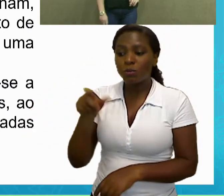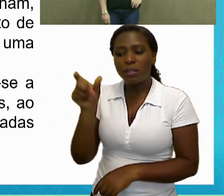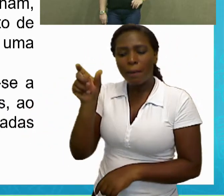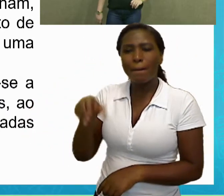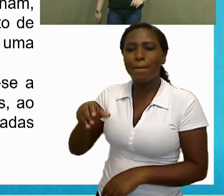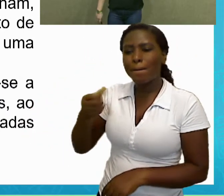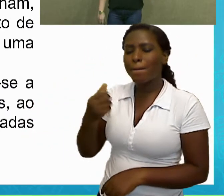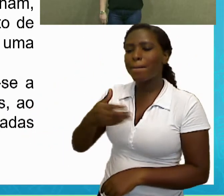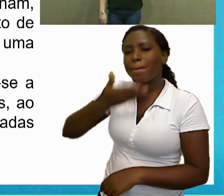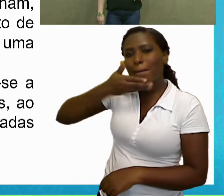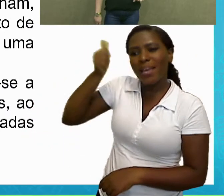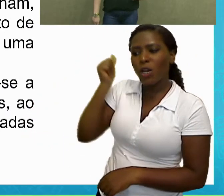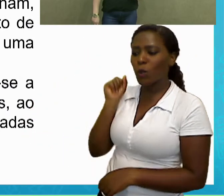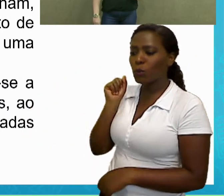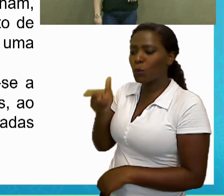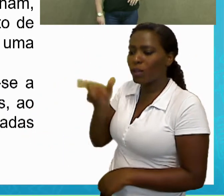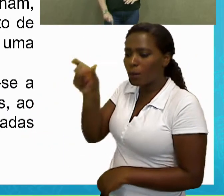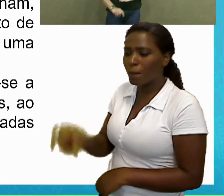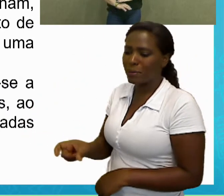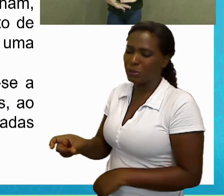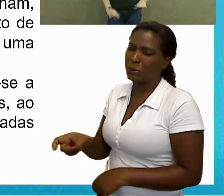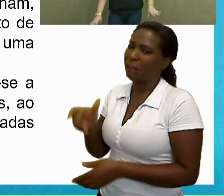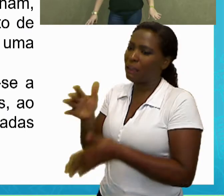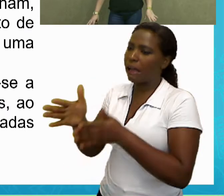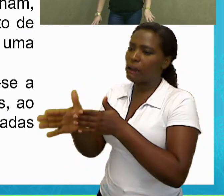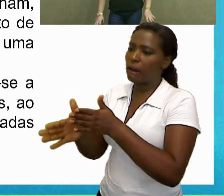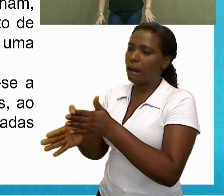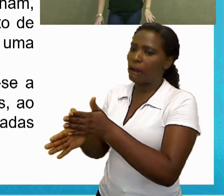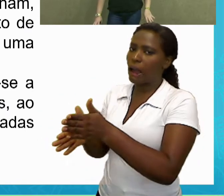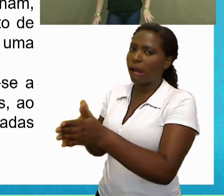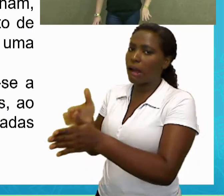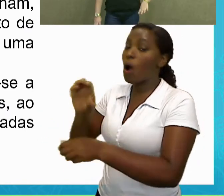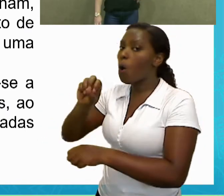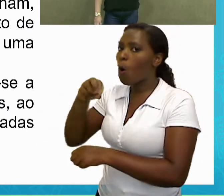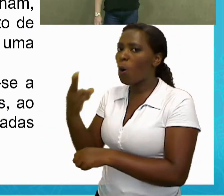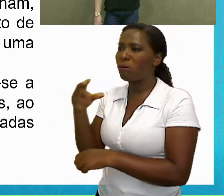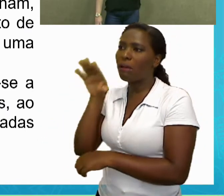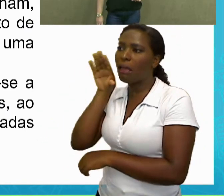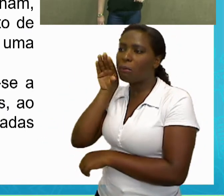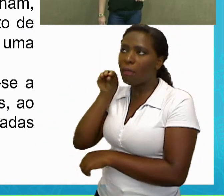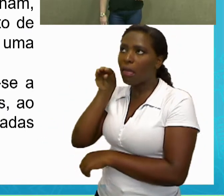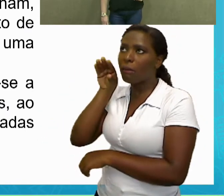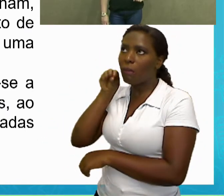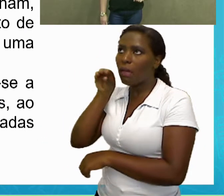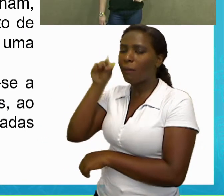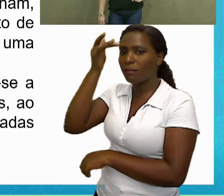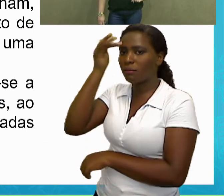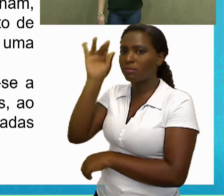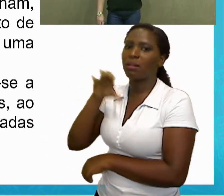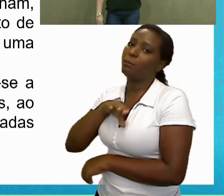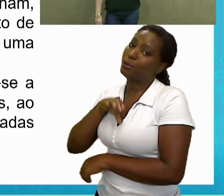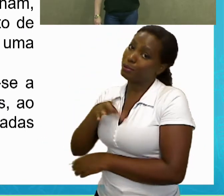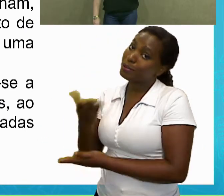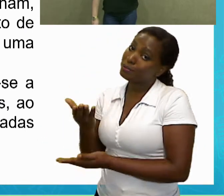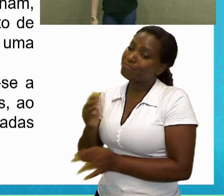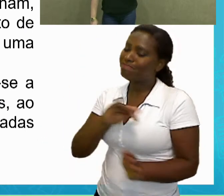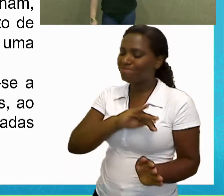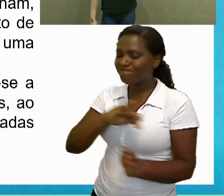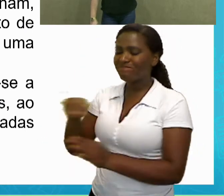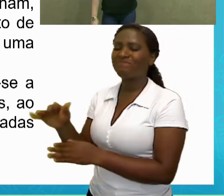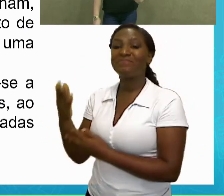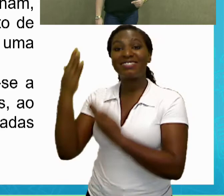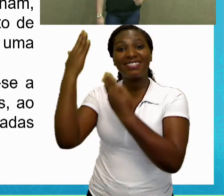Interpretação. Agora, não basta apenas saber ler. É